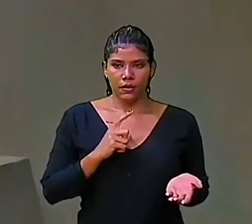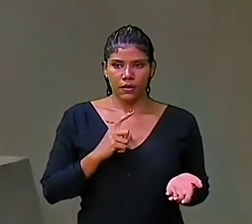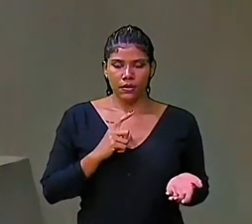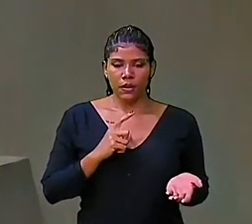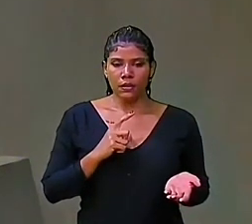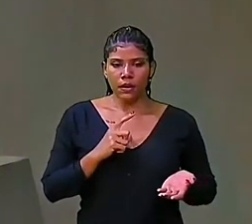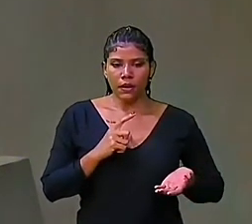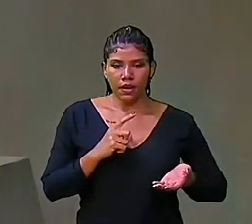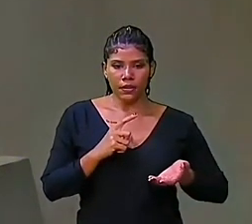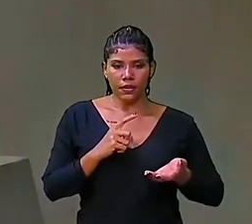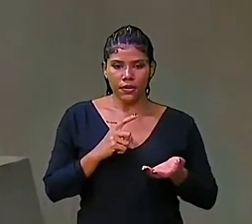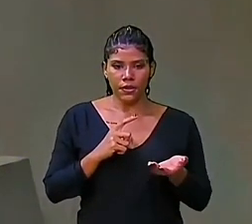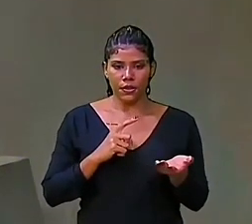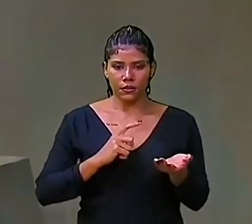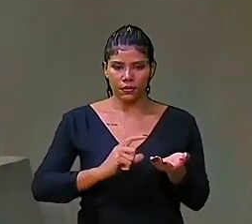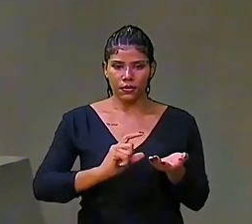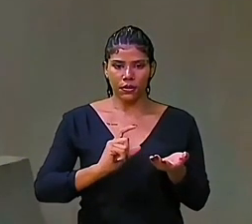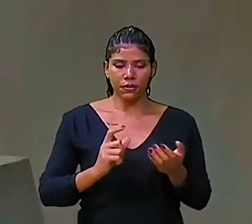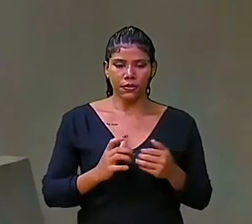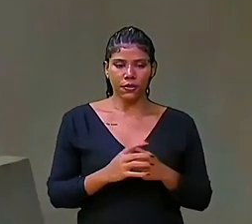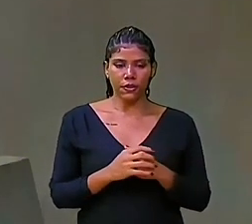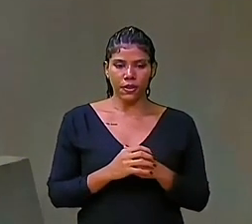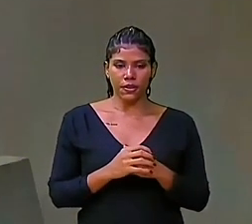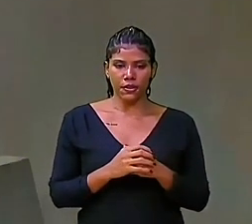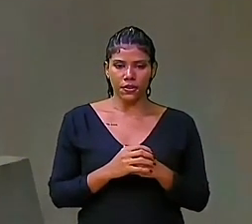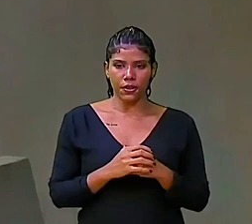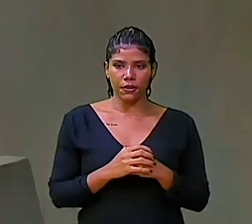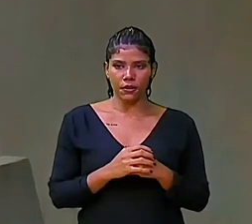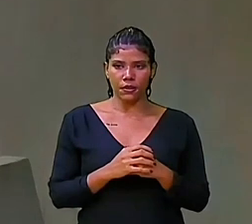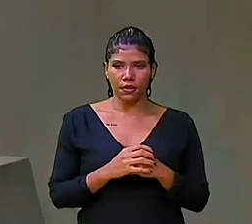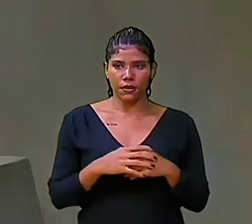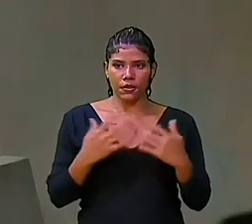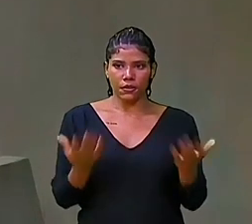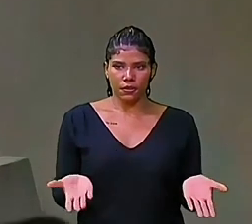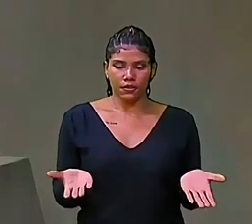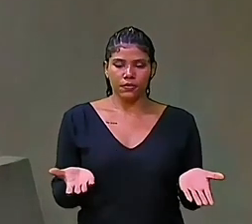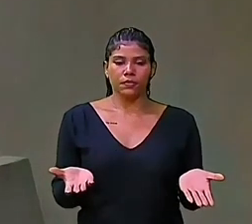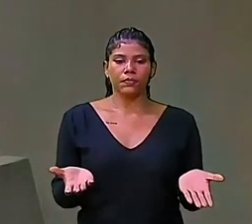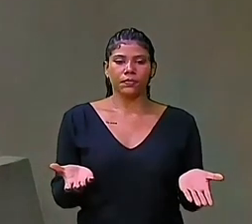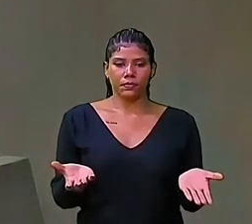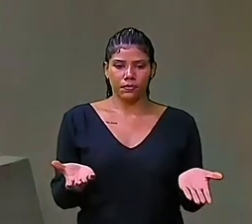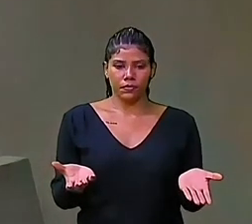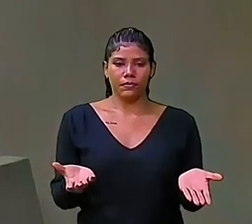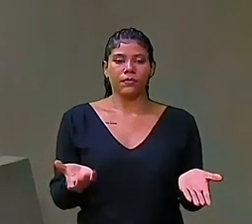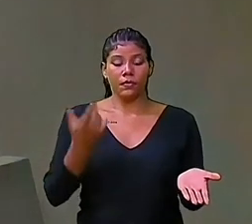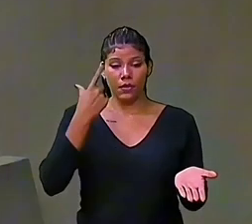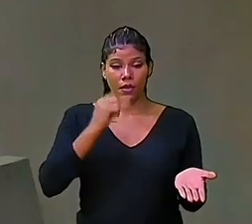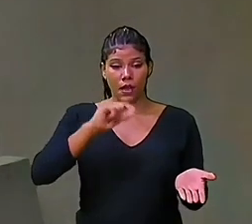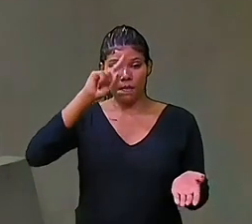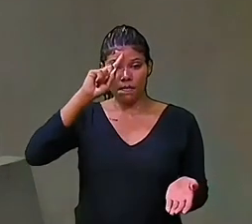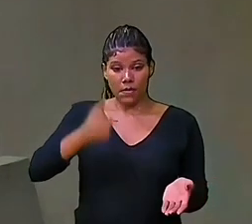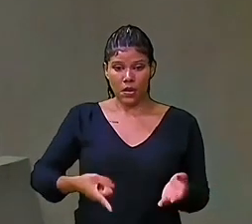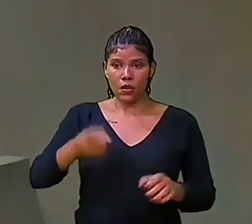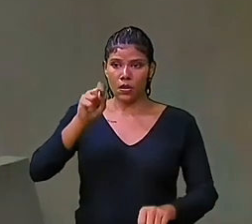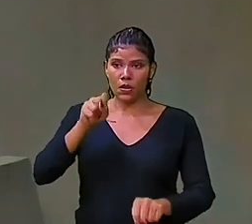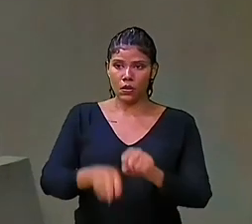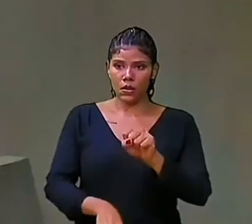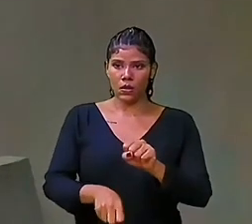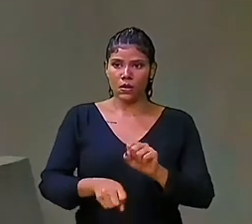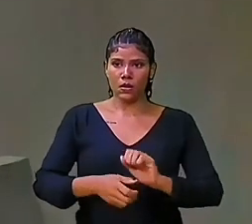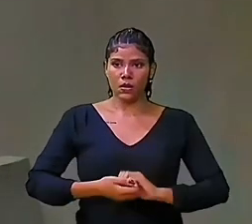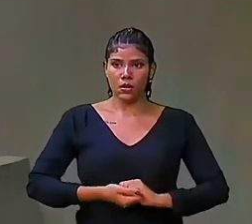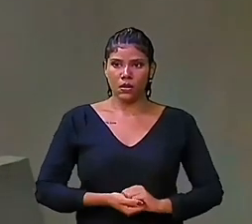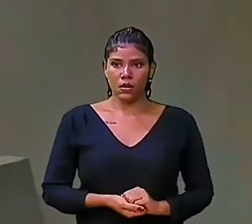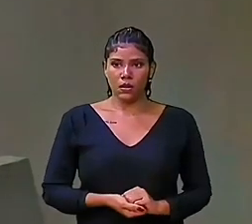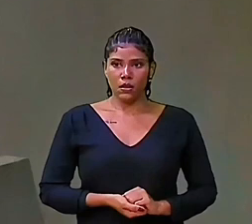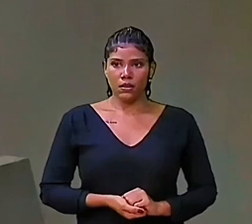de reivindicação, de indignação política e continuar a bradar em alto e bom som: quem mandou matar a Marielle?